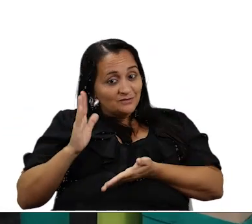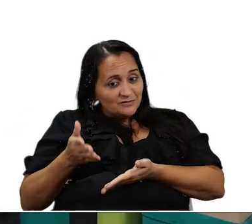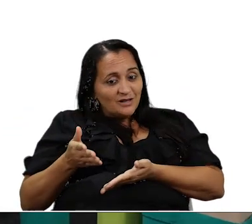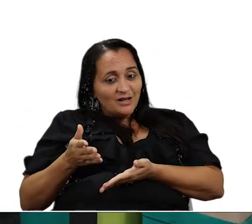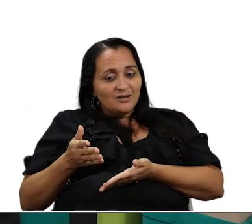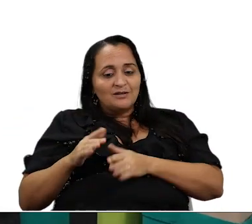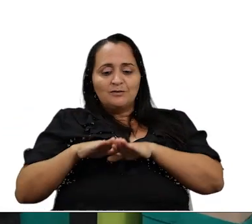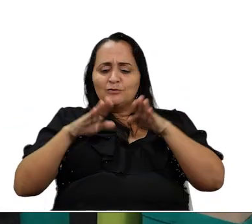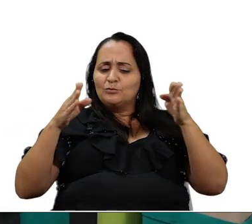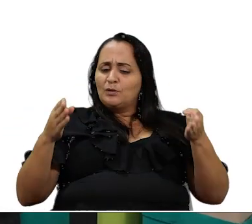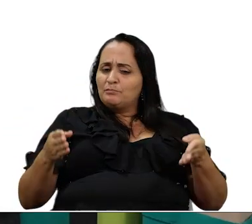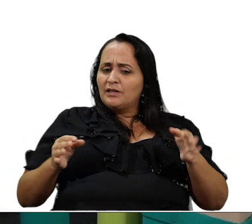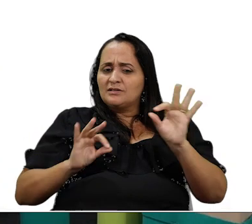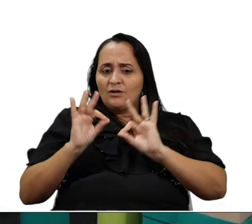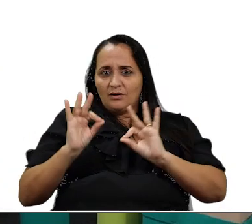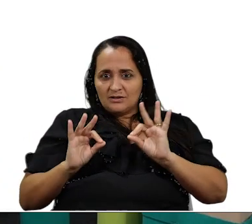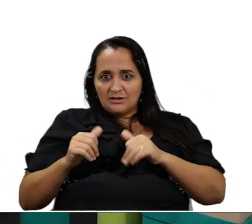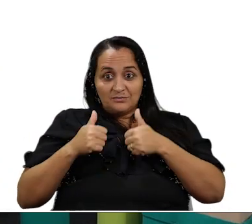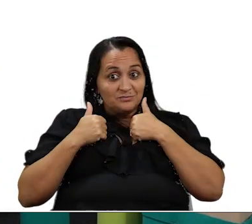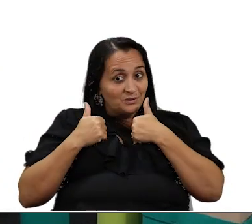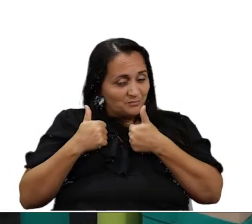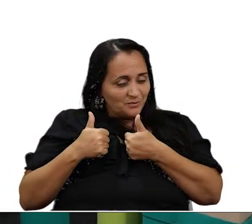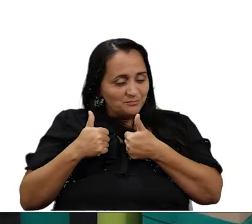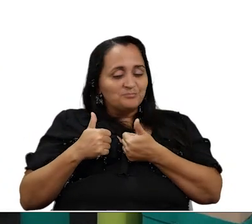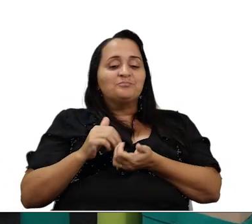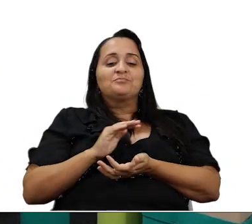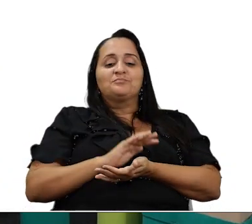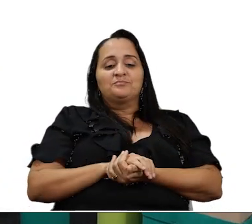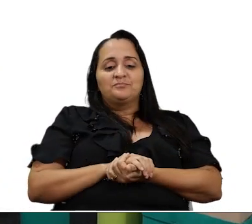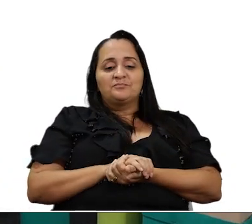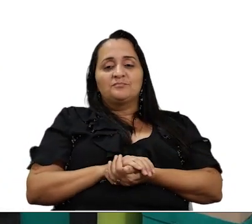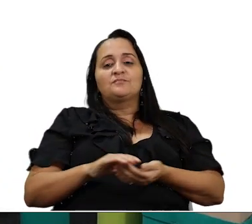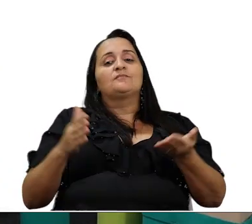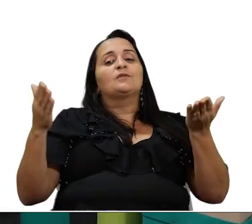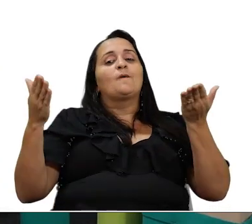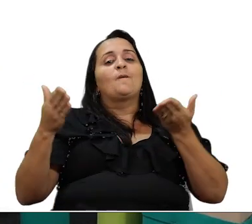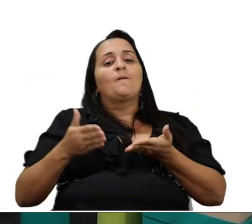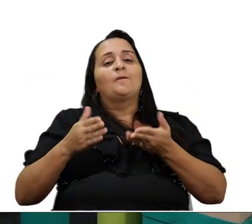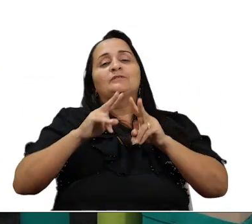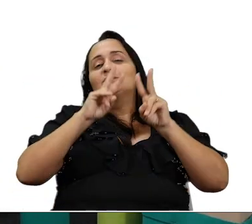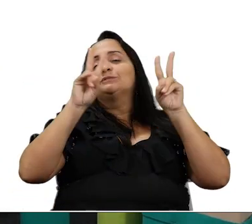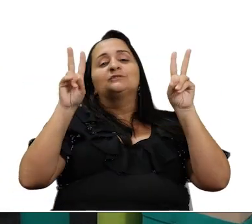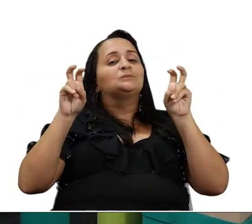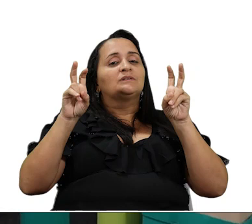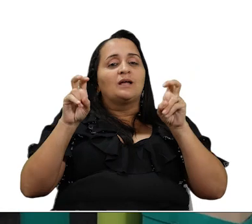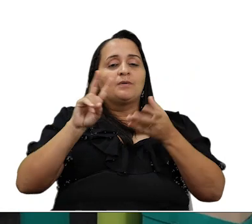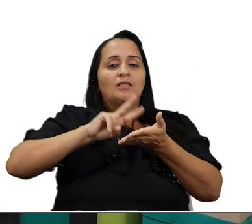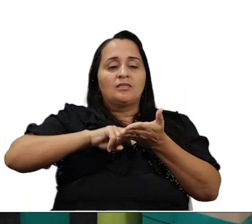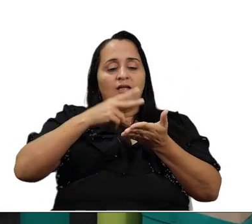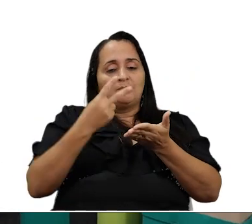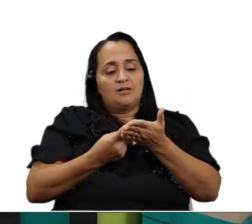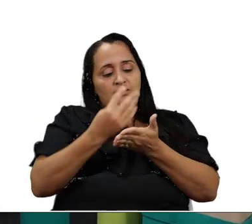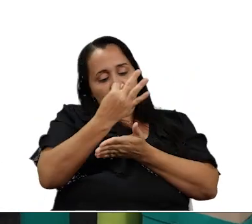numa mesa, tudo bem organizadinho, tá bom? Hoje a nossa aula vai ser de interpretação de textos.